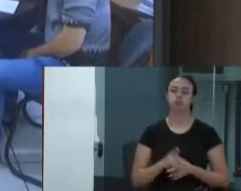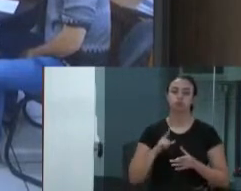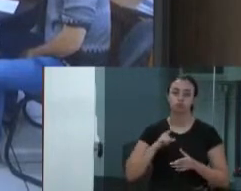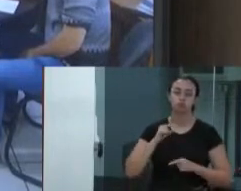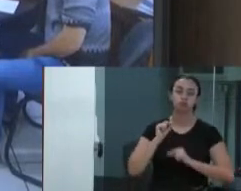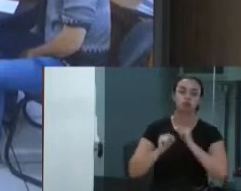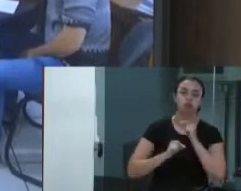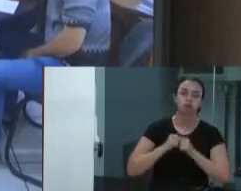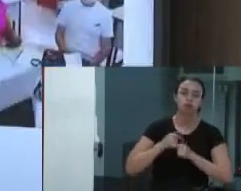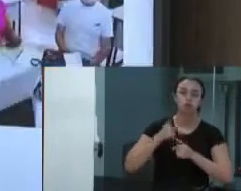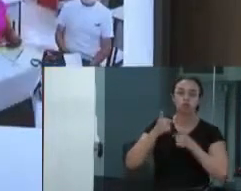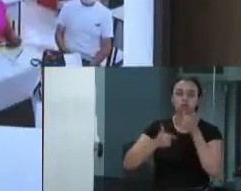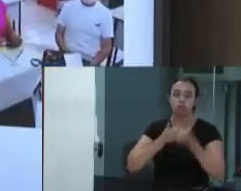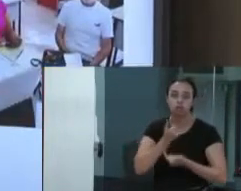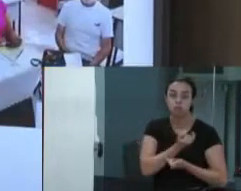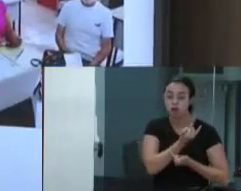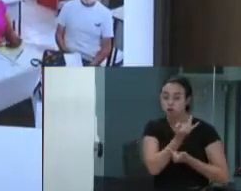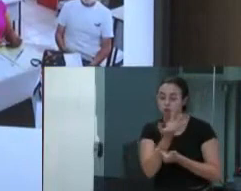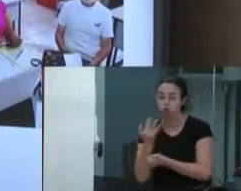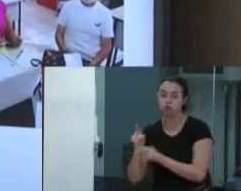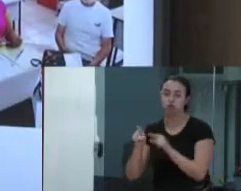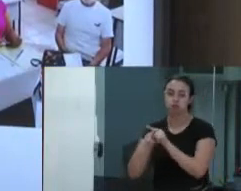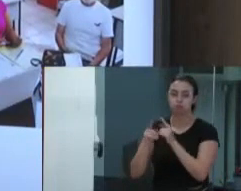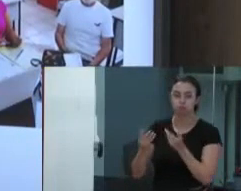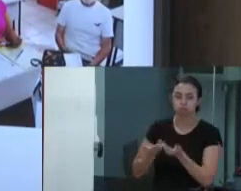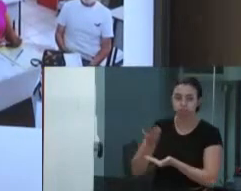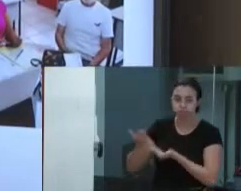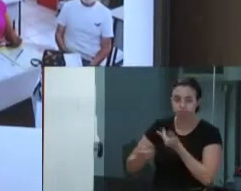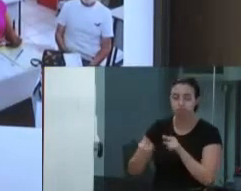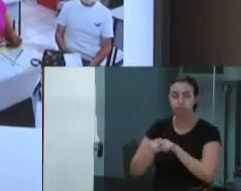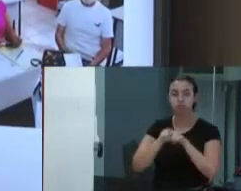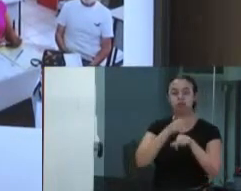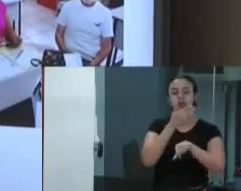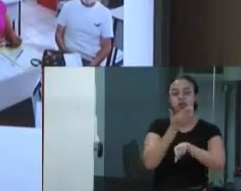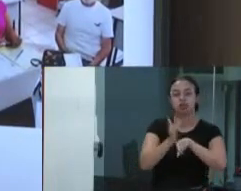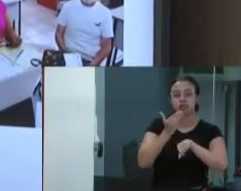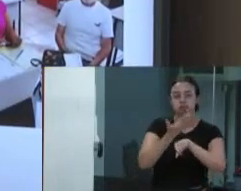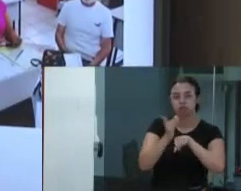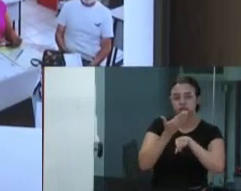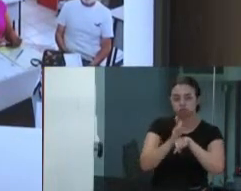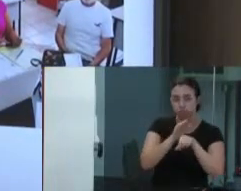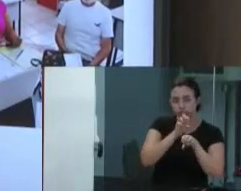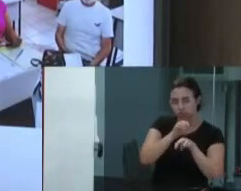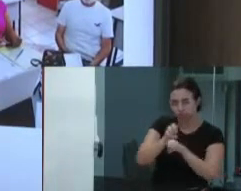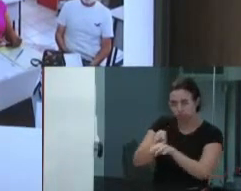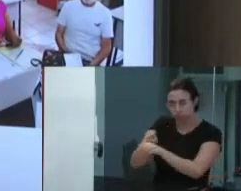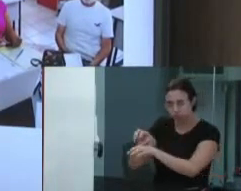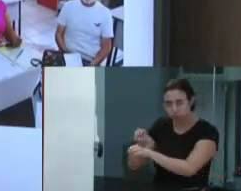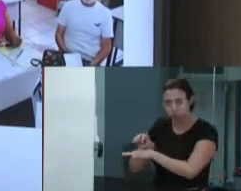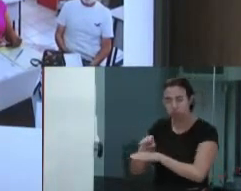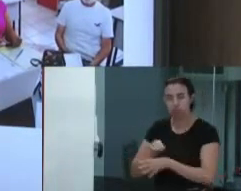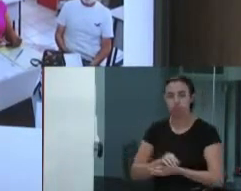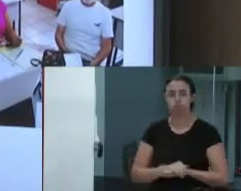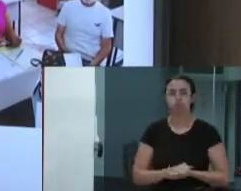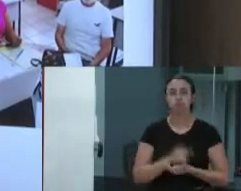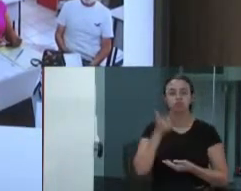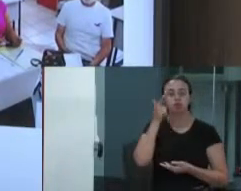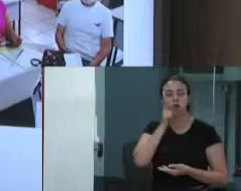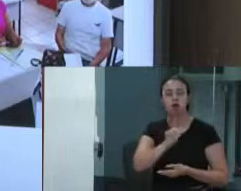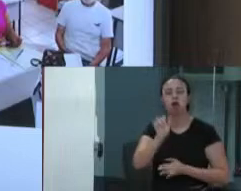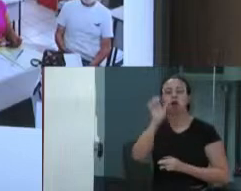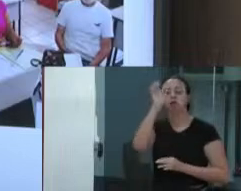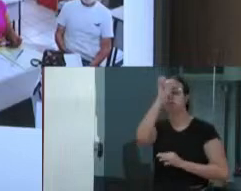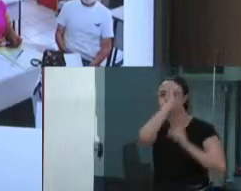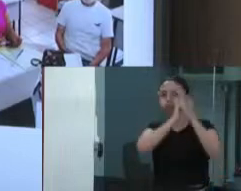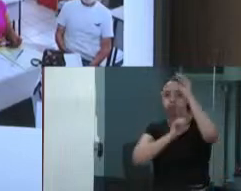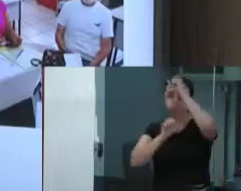quanto quantitativa. Os treinamentos que foram feitos junto às entidades, né, para aprimorar tanto